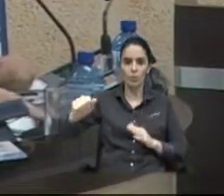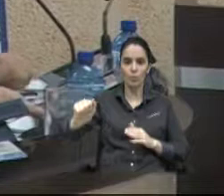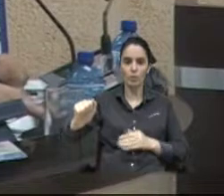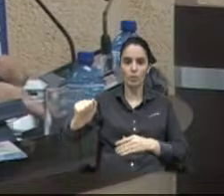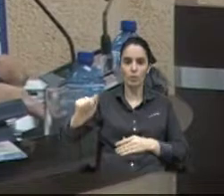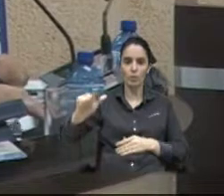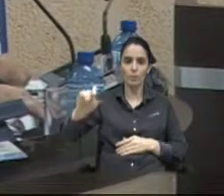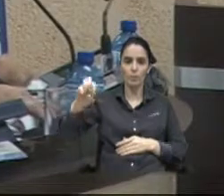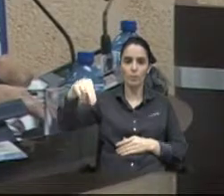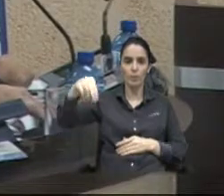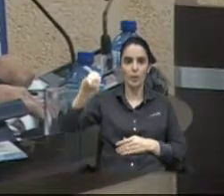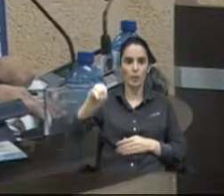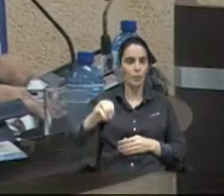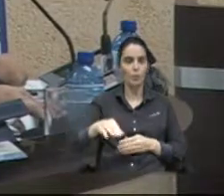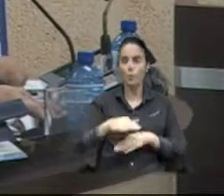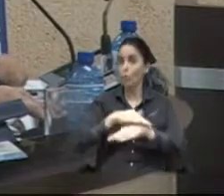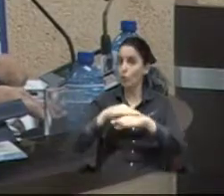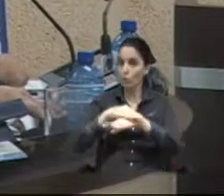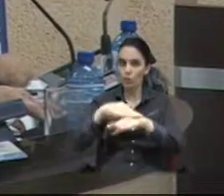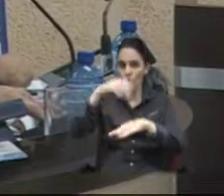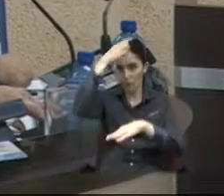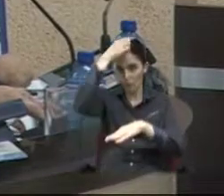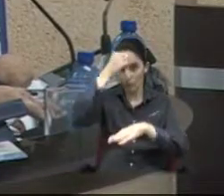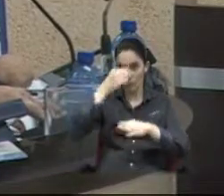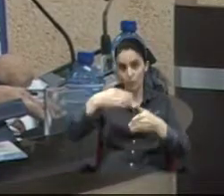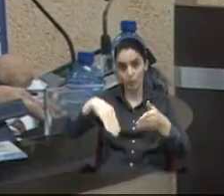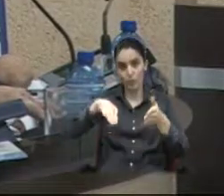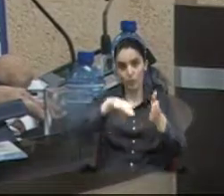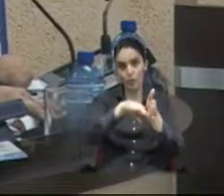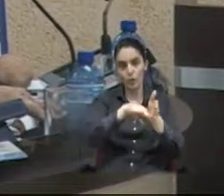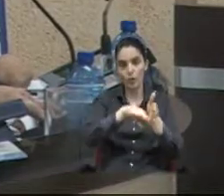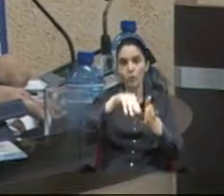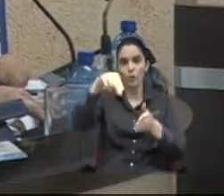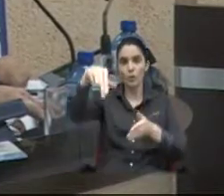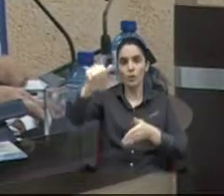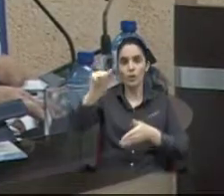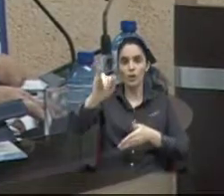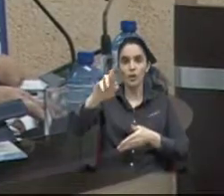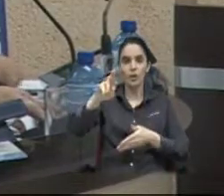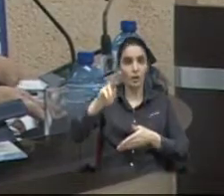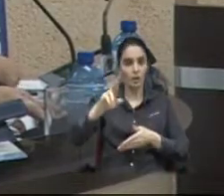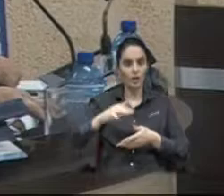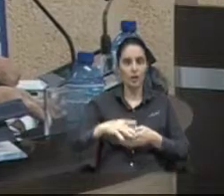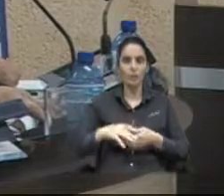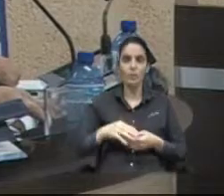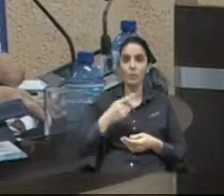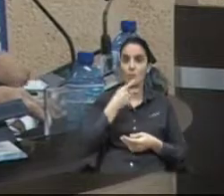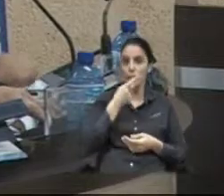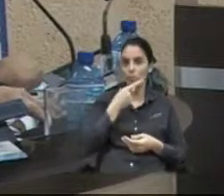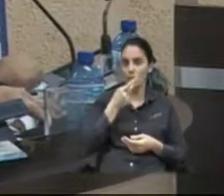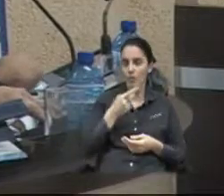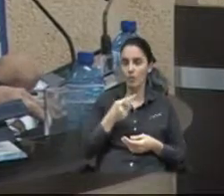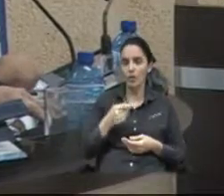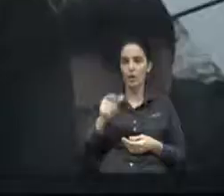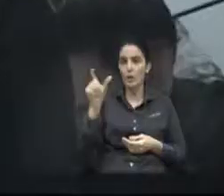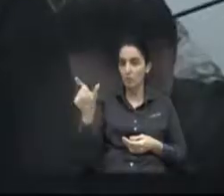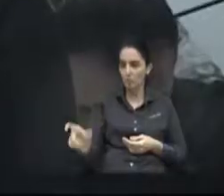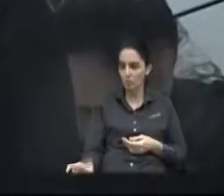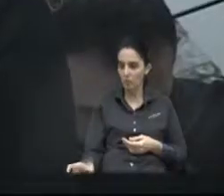com você, Dr. Rafael, mas assim que cheguei aqui, fui cumprimentar a dona Nair. A dona Nair falou da pessoa para